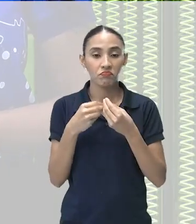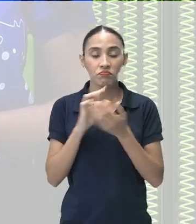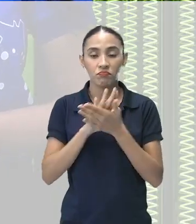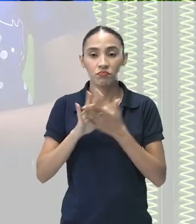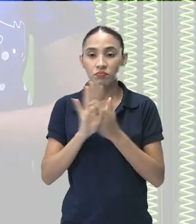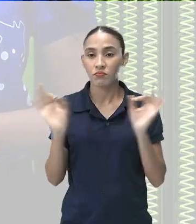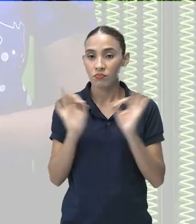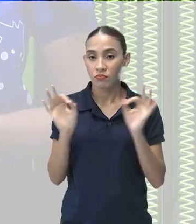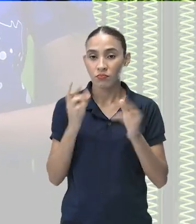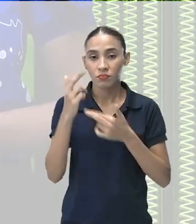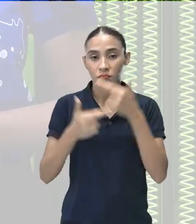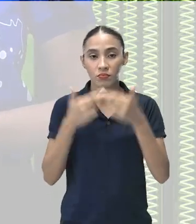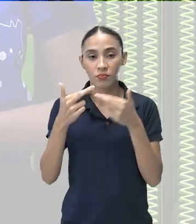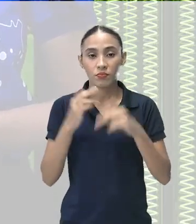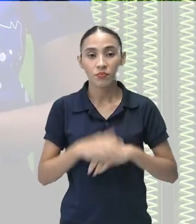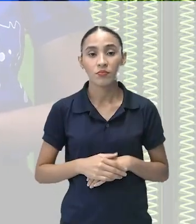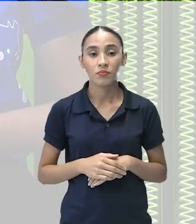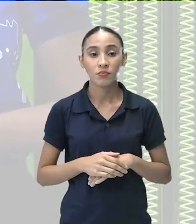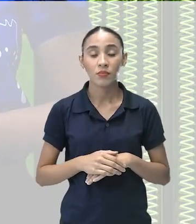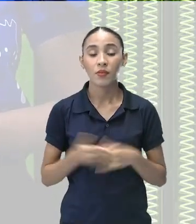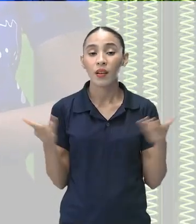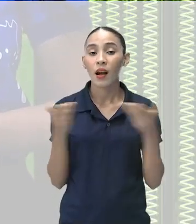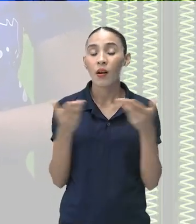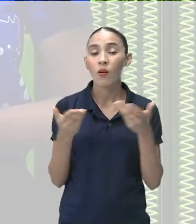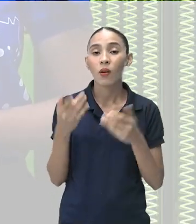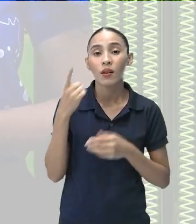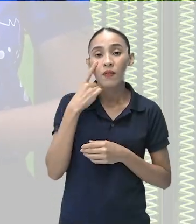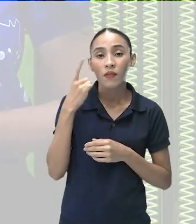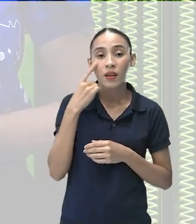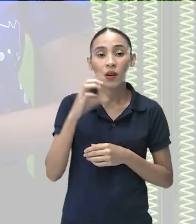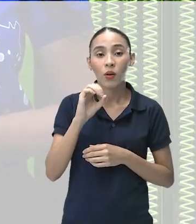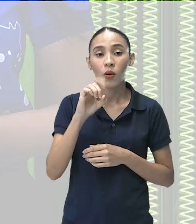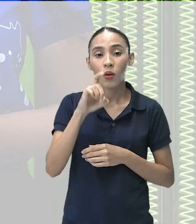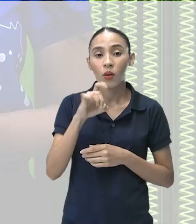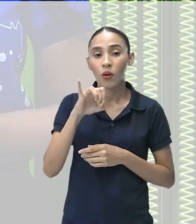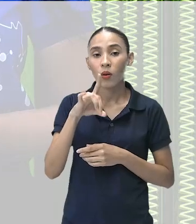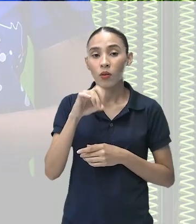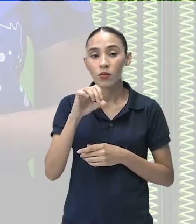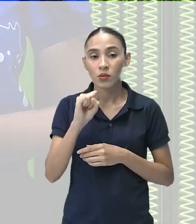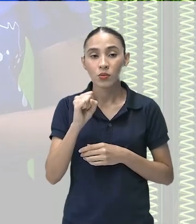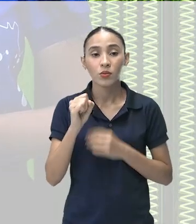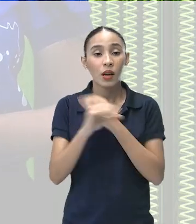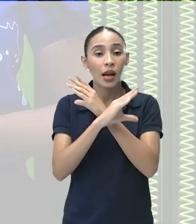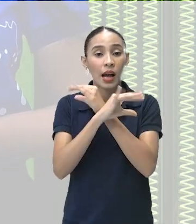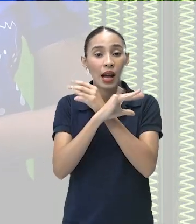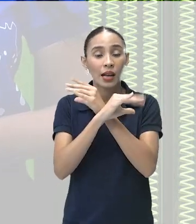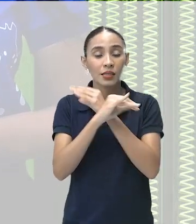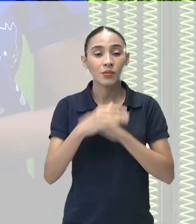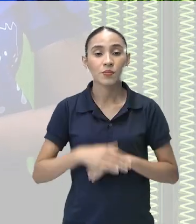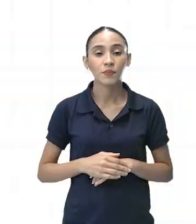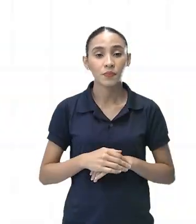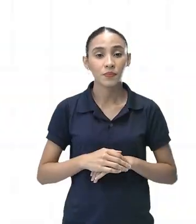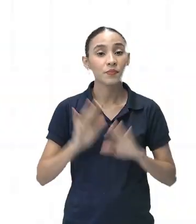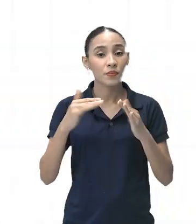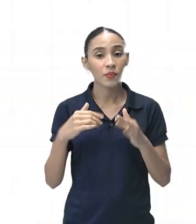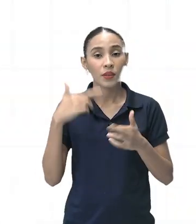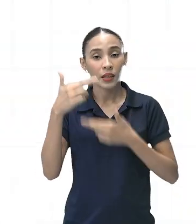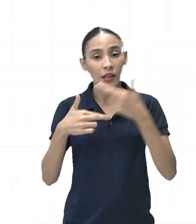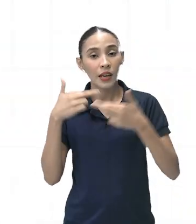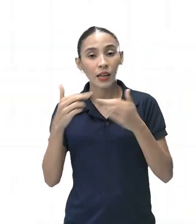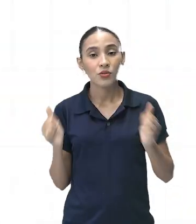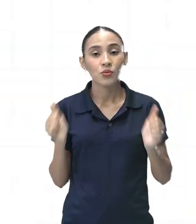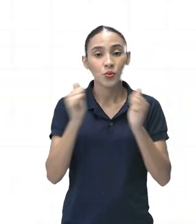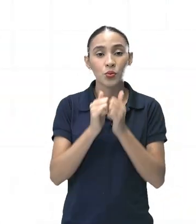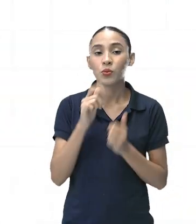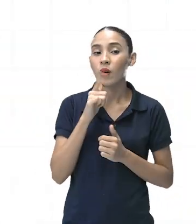sofrem reação com nenhuma dessas substâncias. Vamos agora ver os óxidos do tipo ácidos.